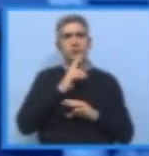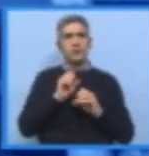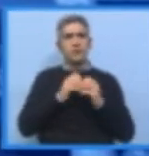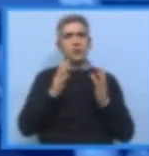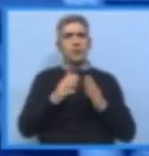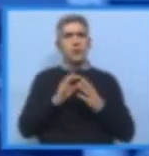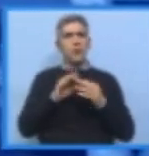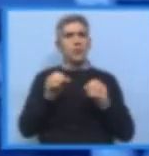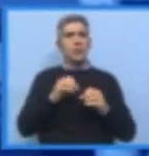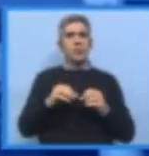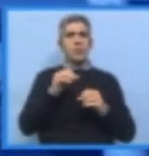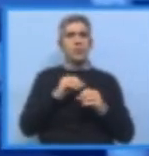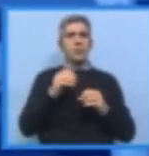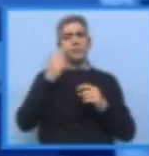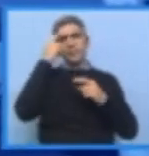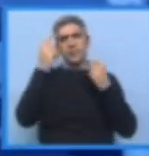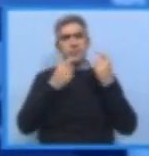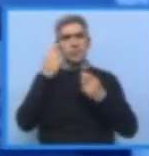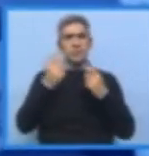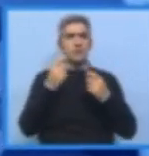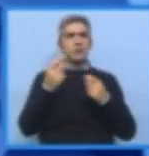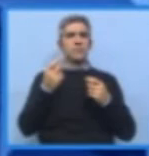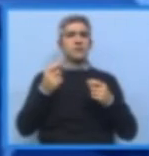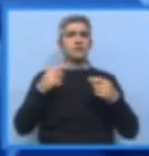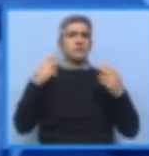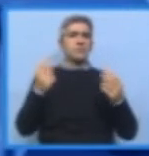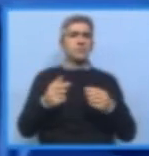tudo, não faz sentido pensarmos em